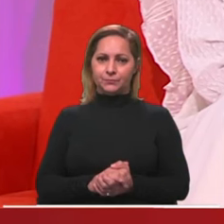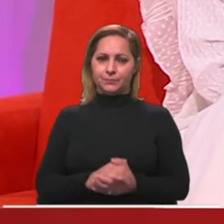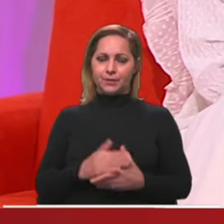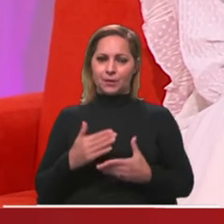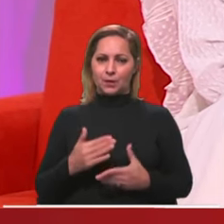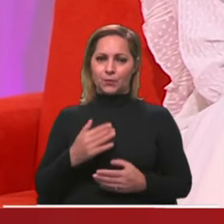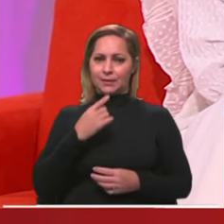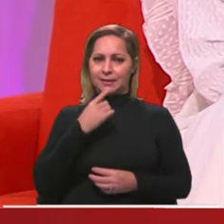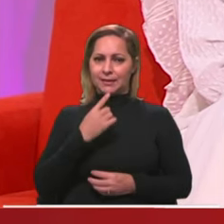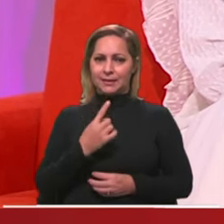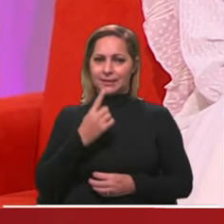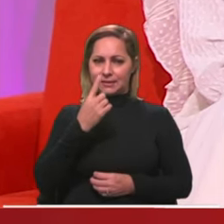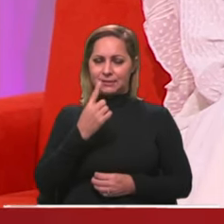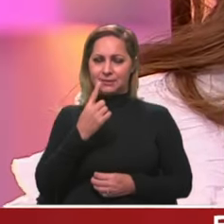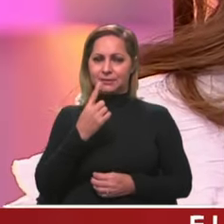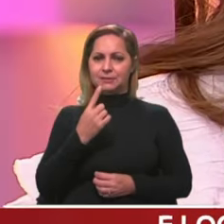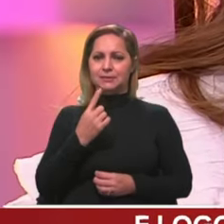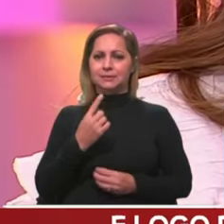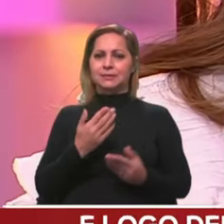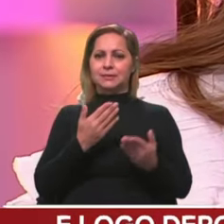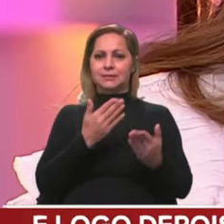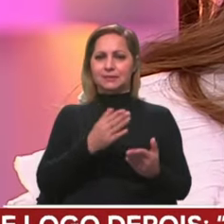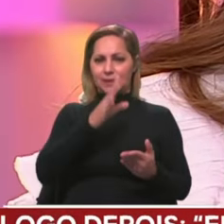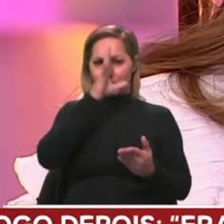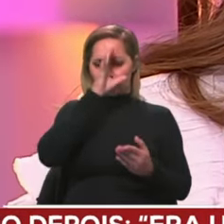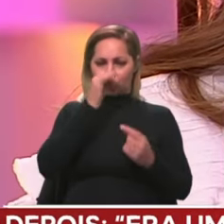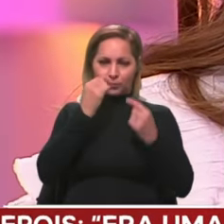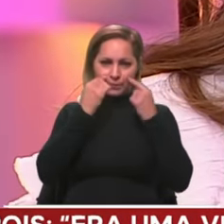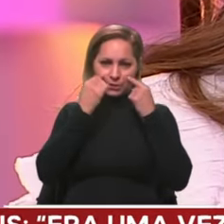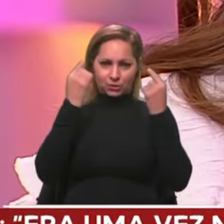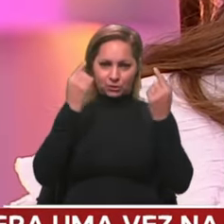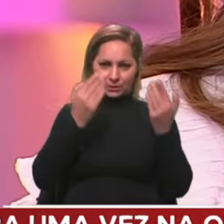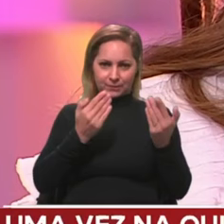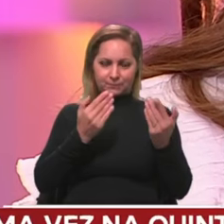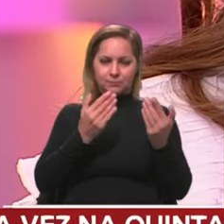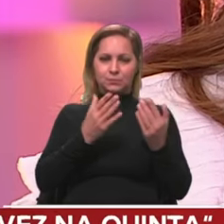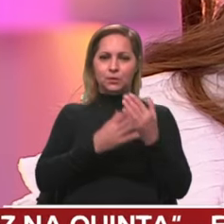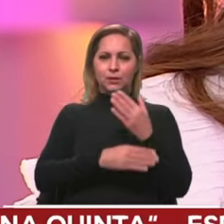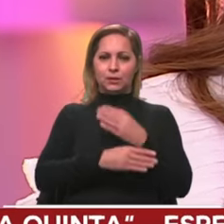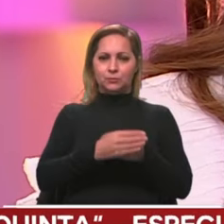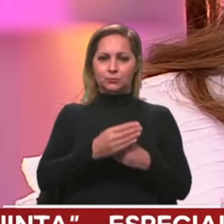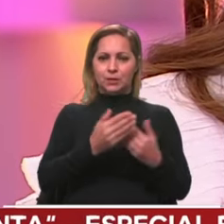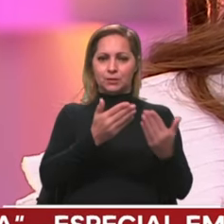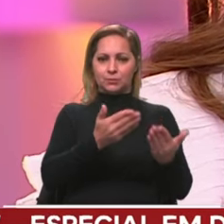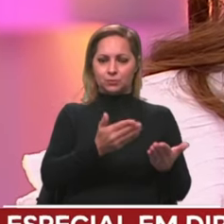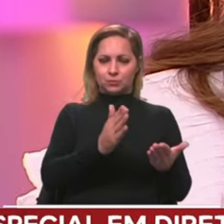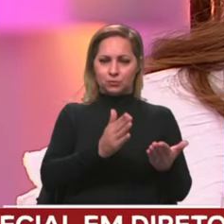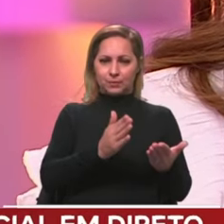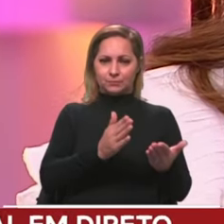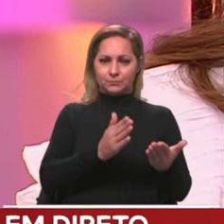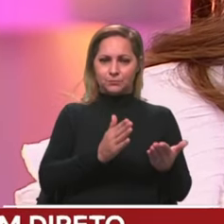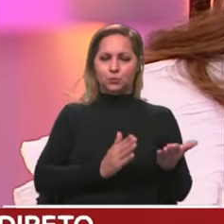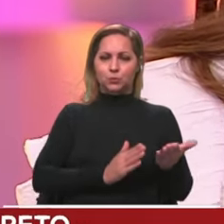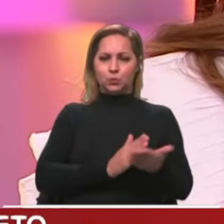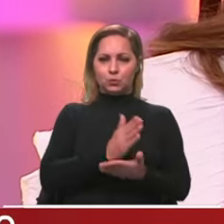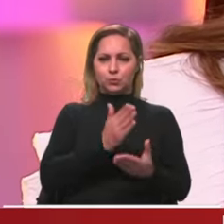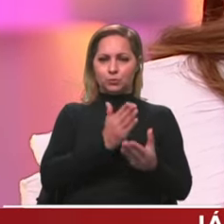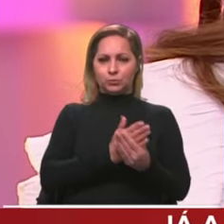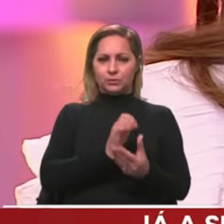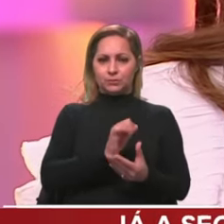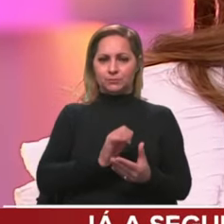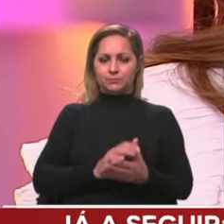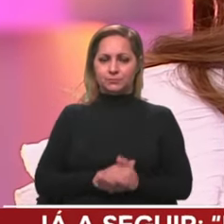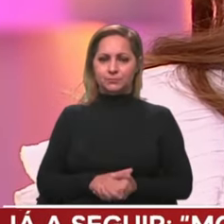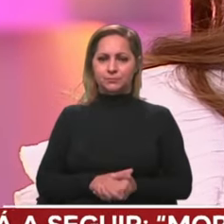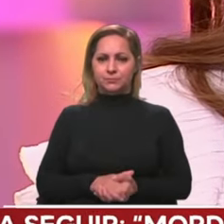cixa e está no no ministério tá com meu advogado H portanto continua a fazer o seu processo tá neste